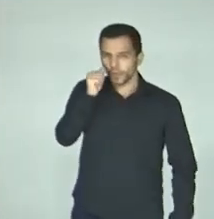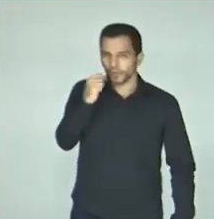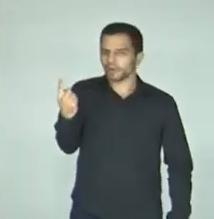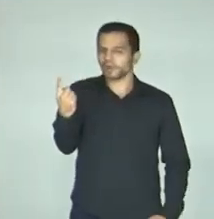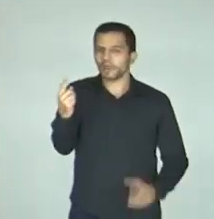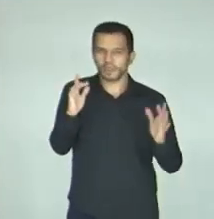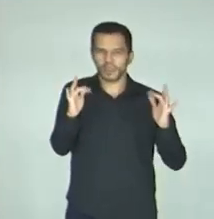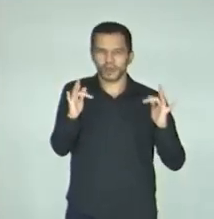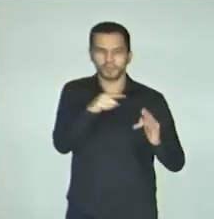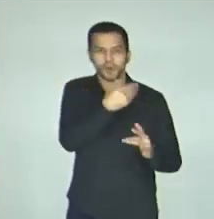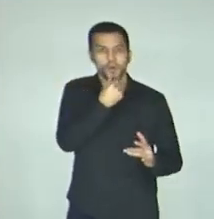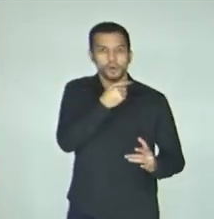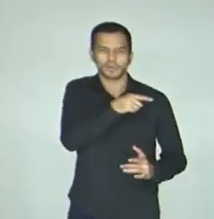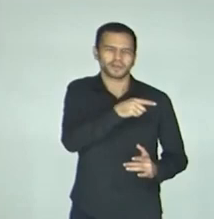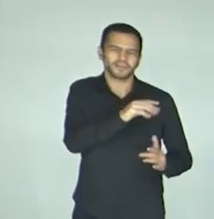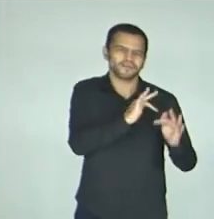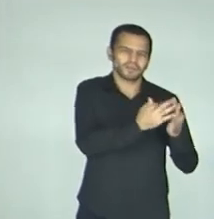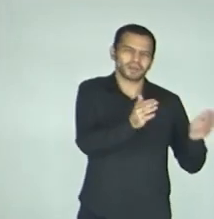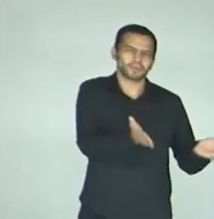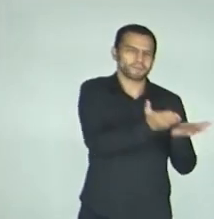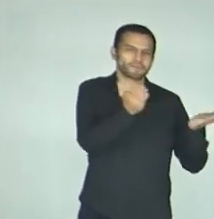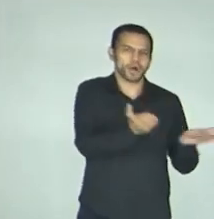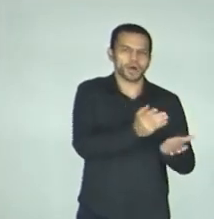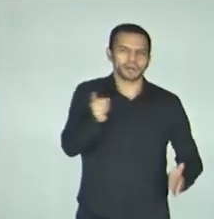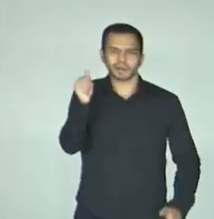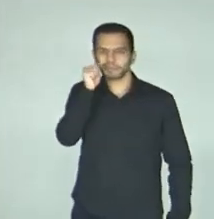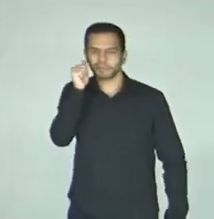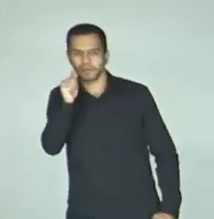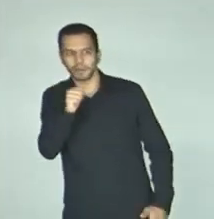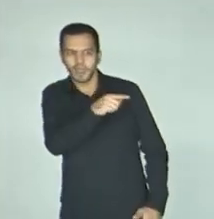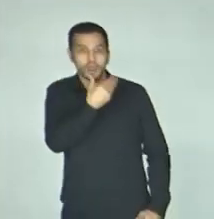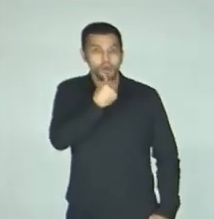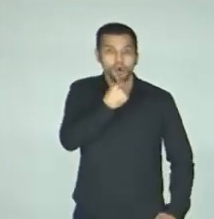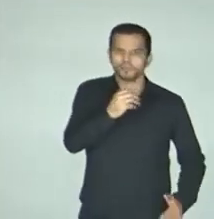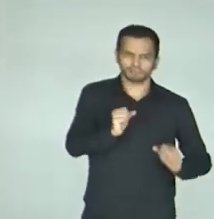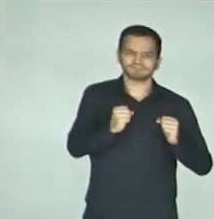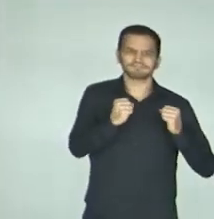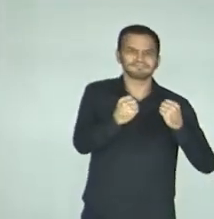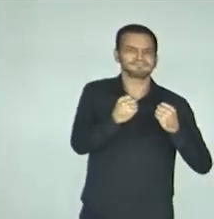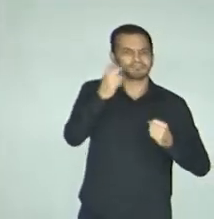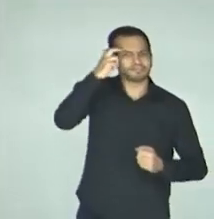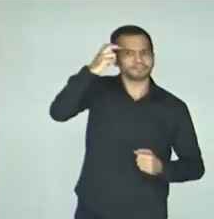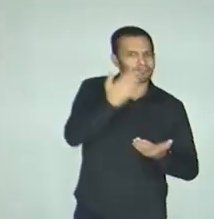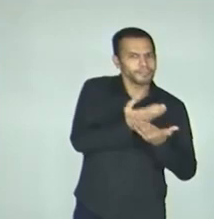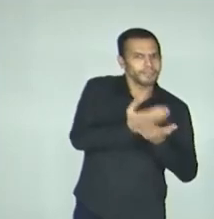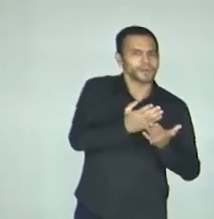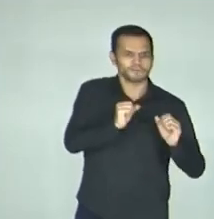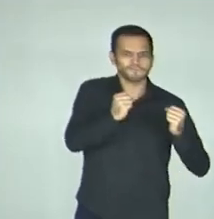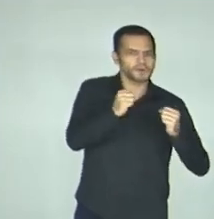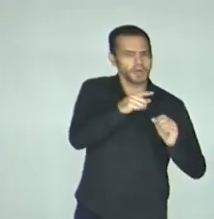a família desse rapaz era pobre não era não tinha dinheiro o rapaz ela determinado estudioso dedicado